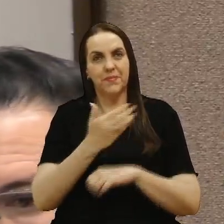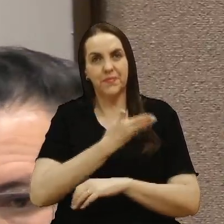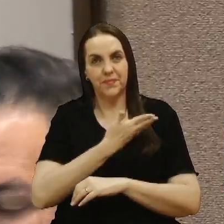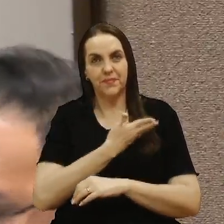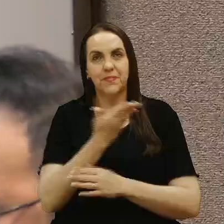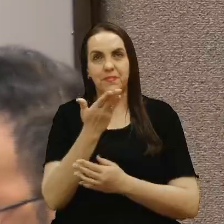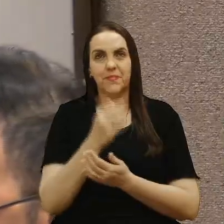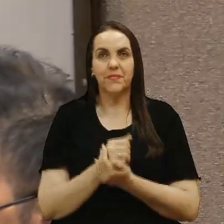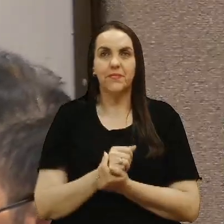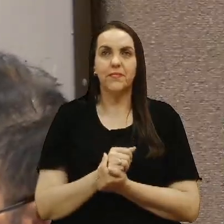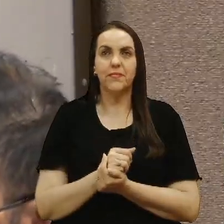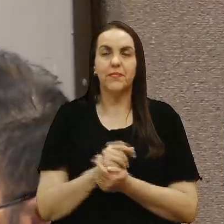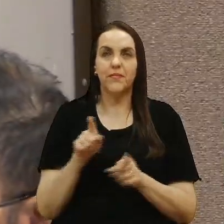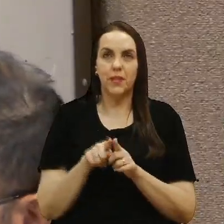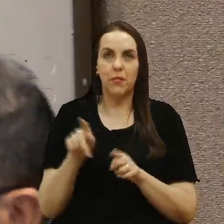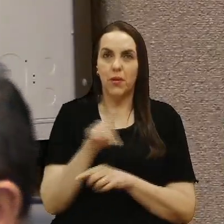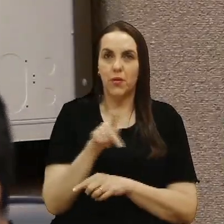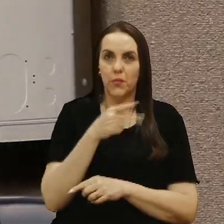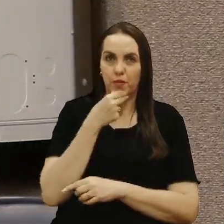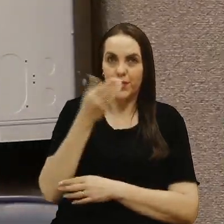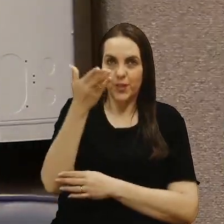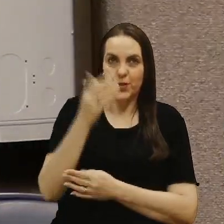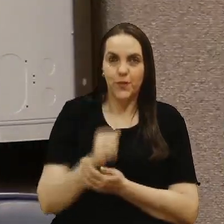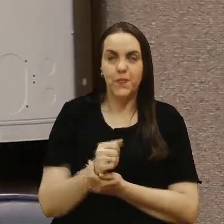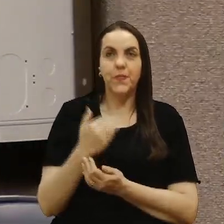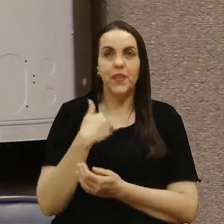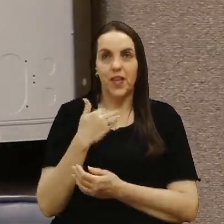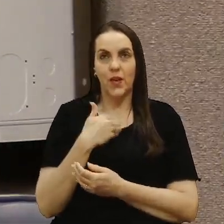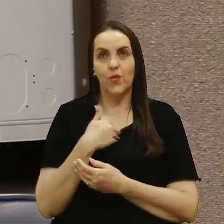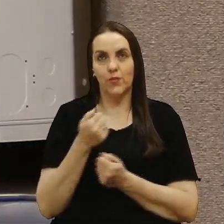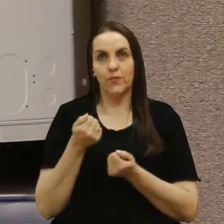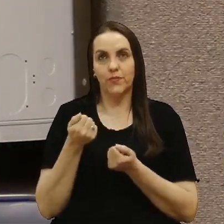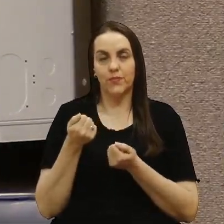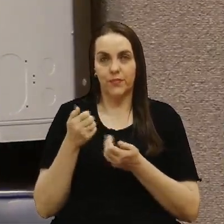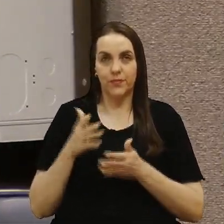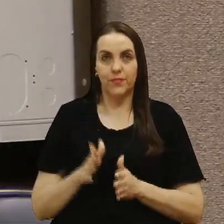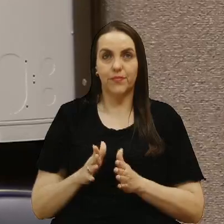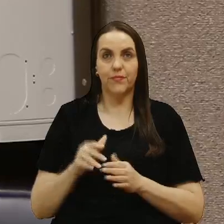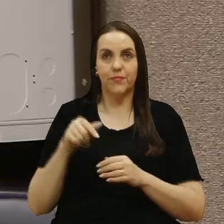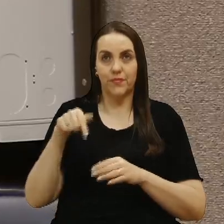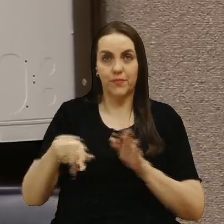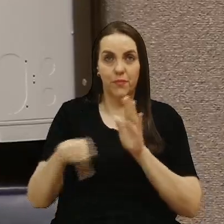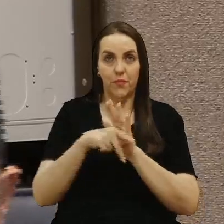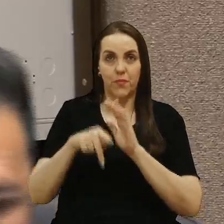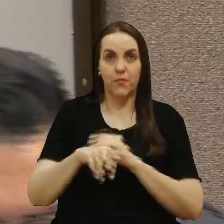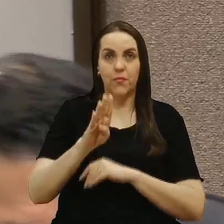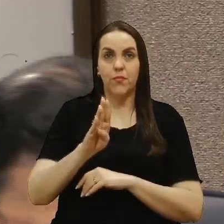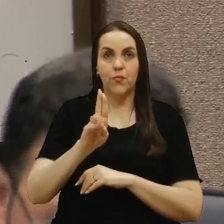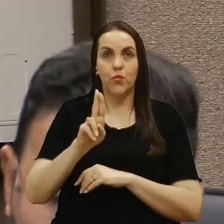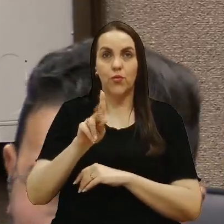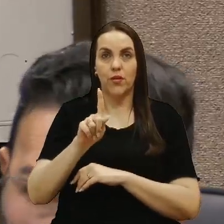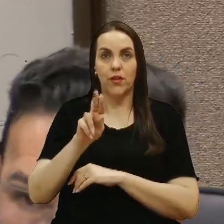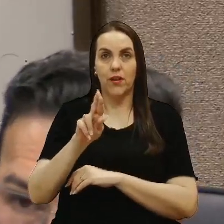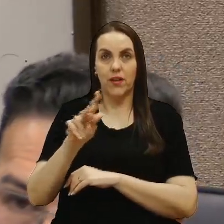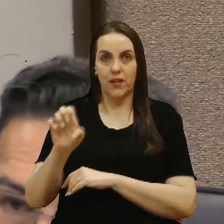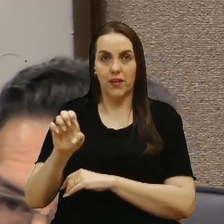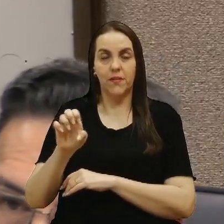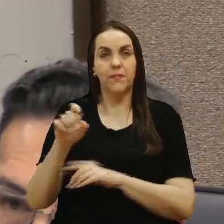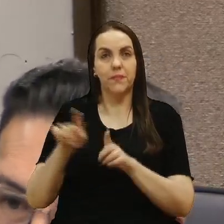também. Eu, como descendente de bugre e de alemães,